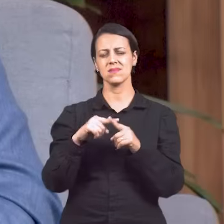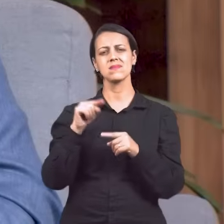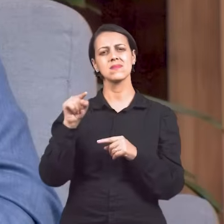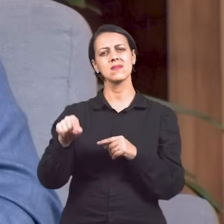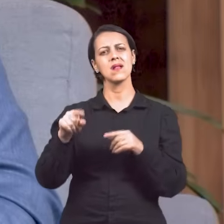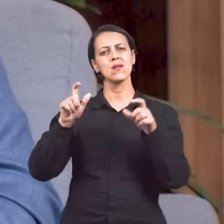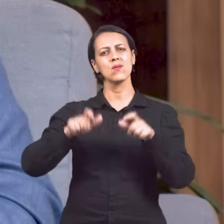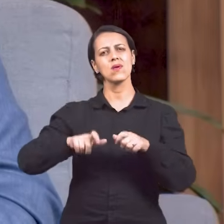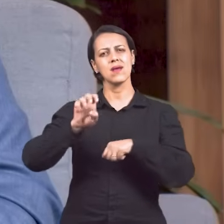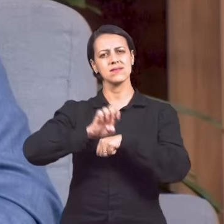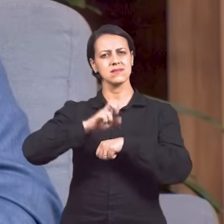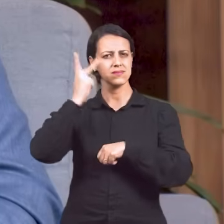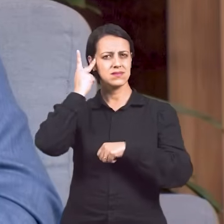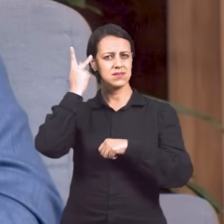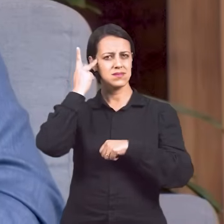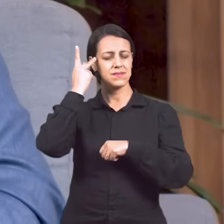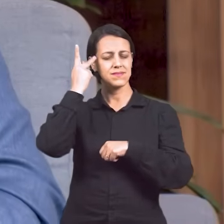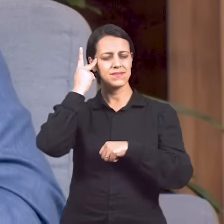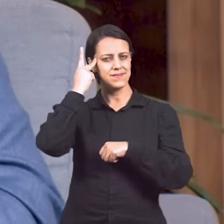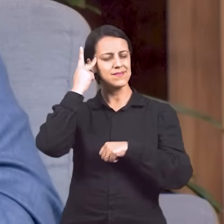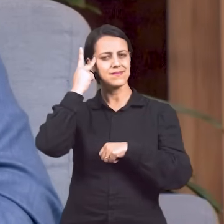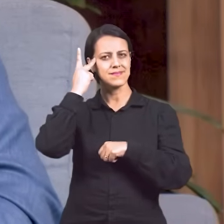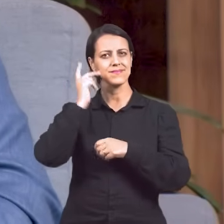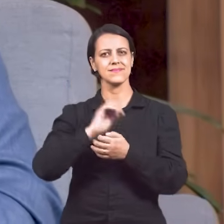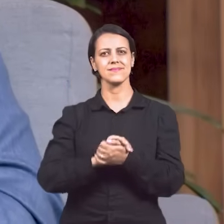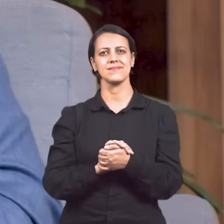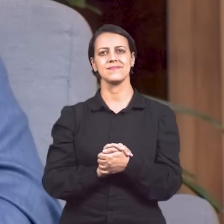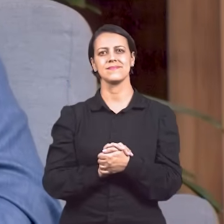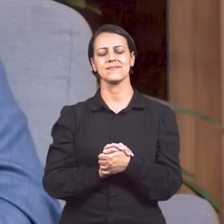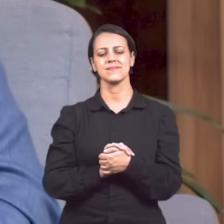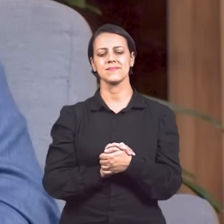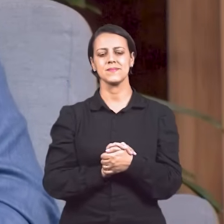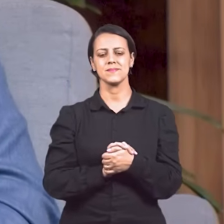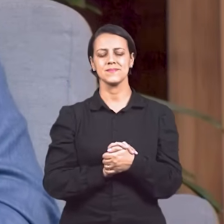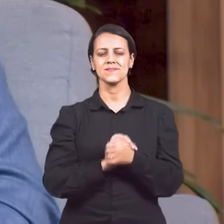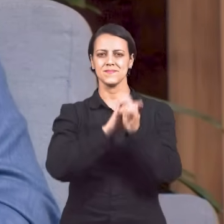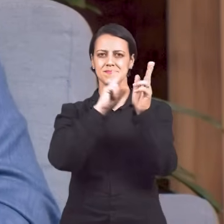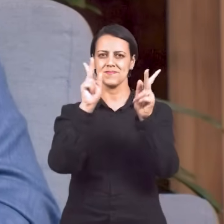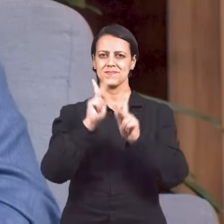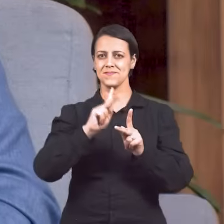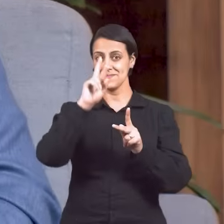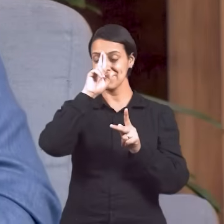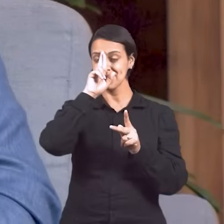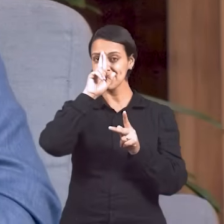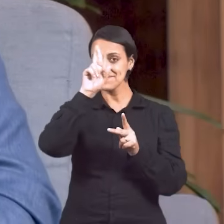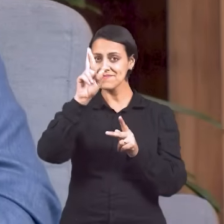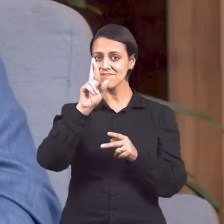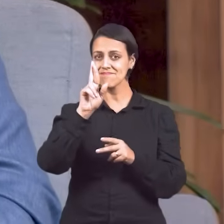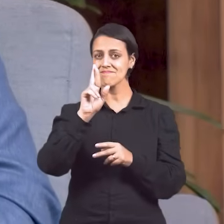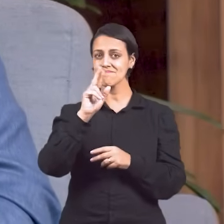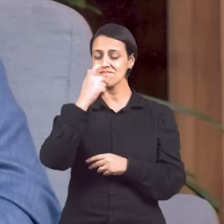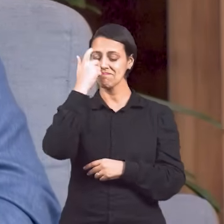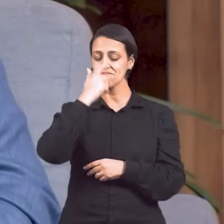respeito da madrugada. O nosso irmão Antônio, da Igreja de Jardim Irene, na região de Santos, em